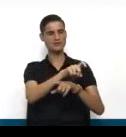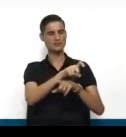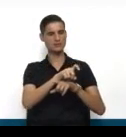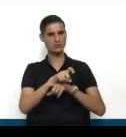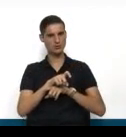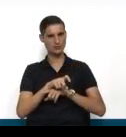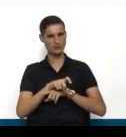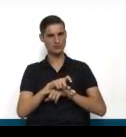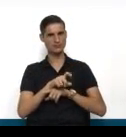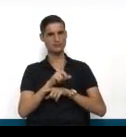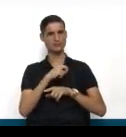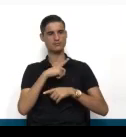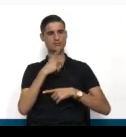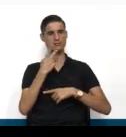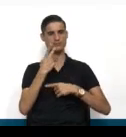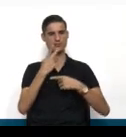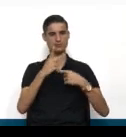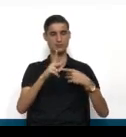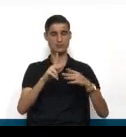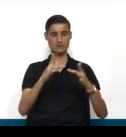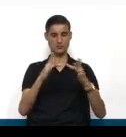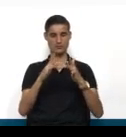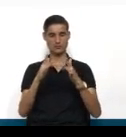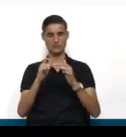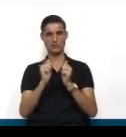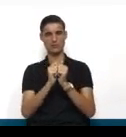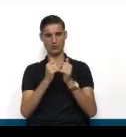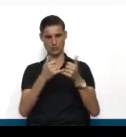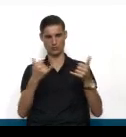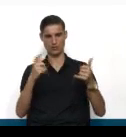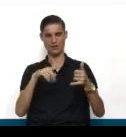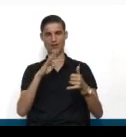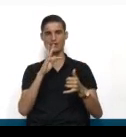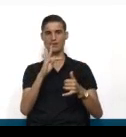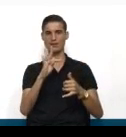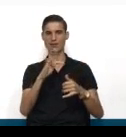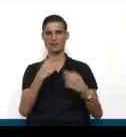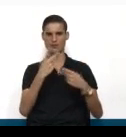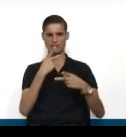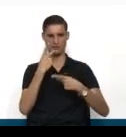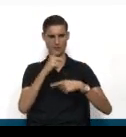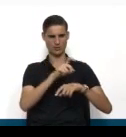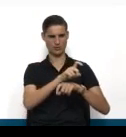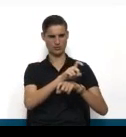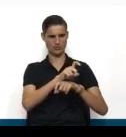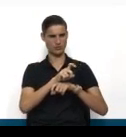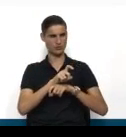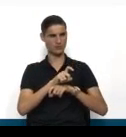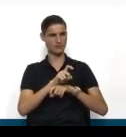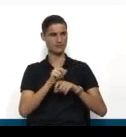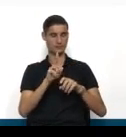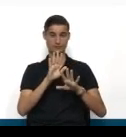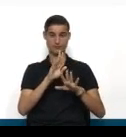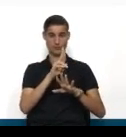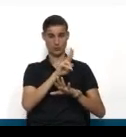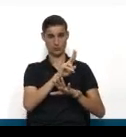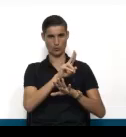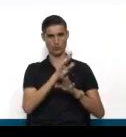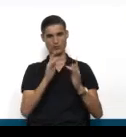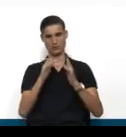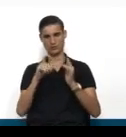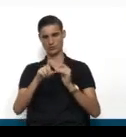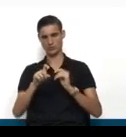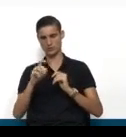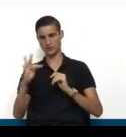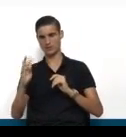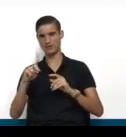x da corda em um tempo t. Esse ponto x, quando a gente vai trabalhar esse U em relação a xt, na verdade